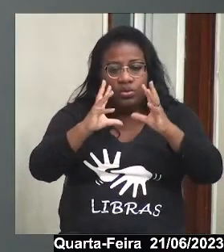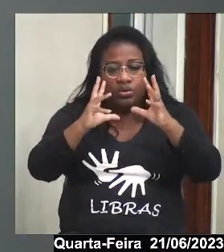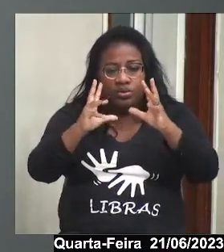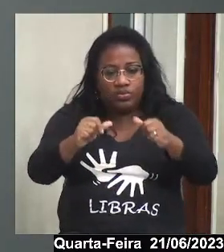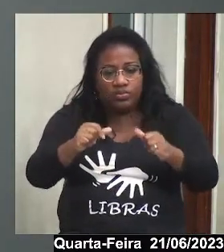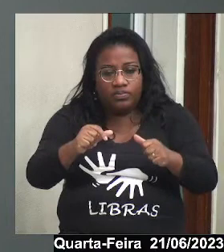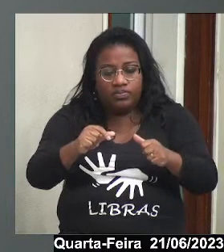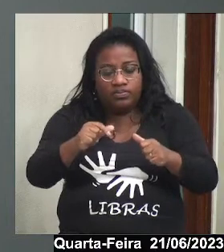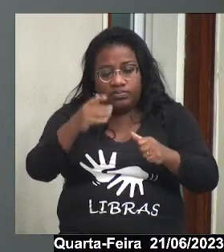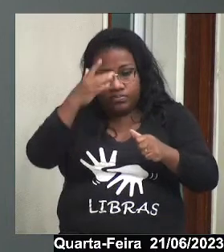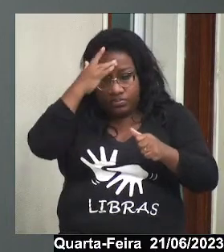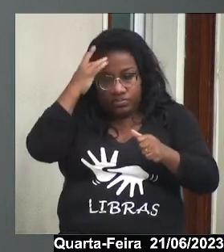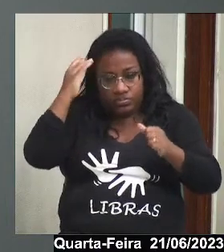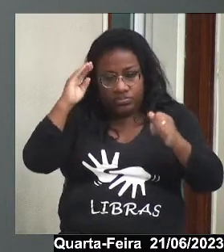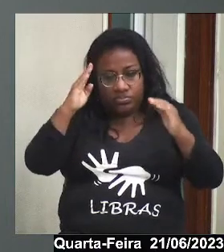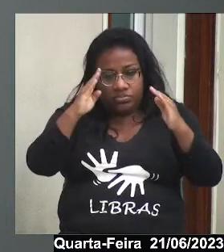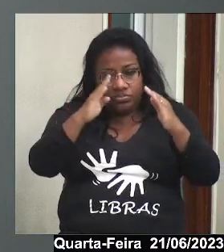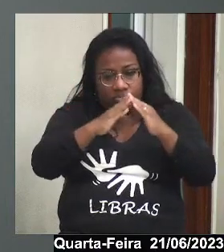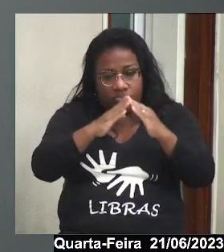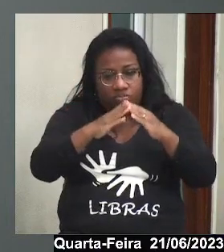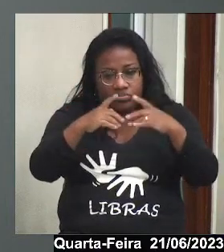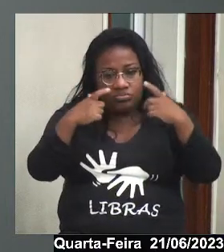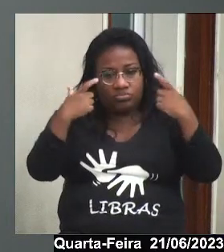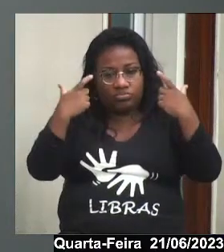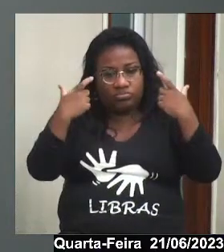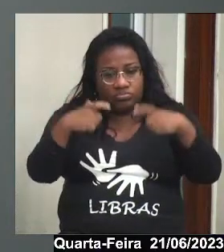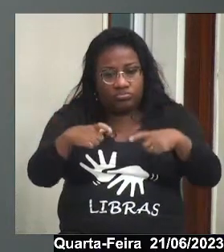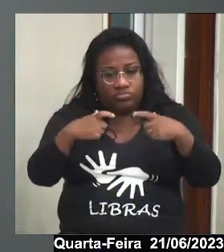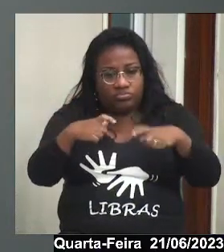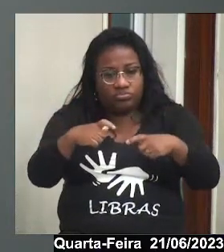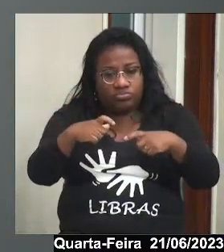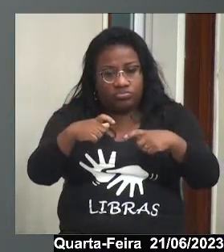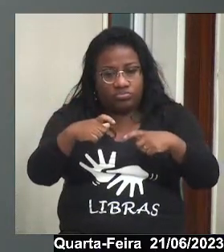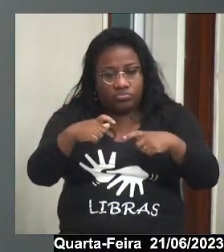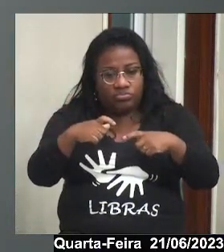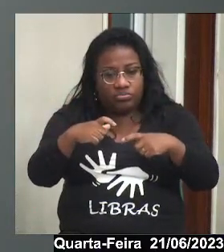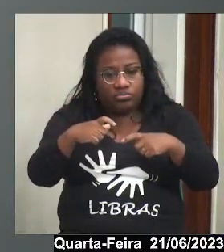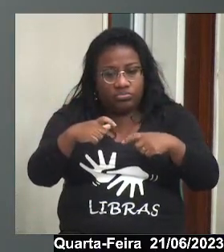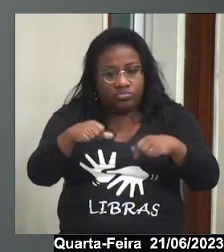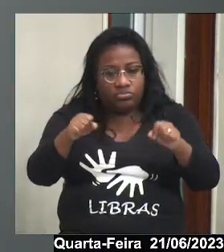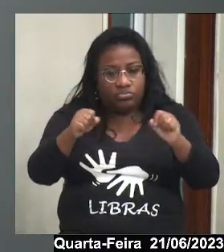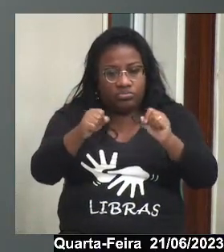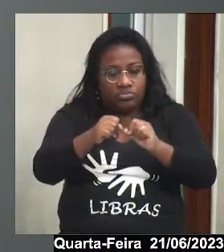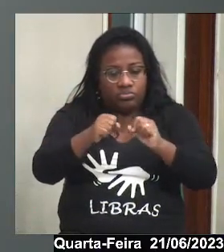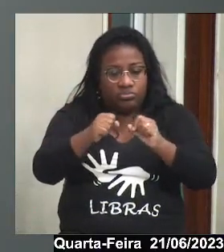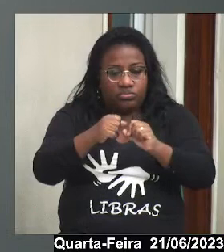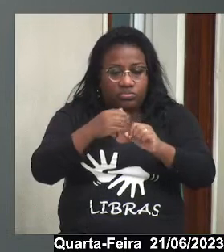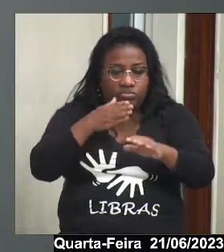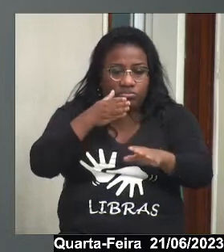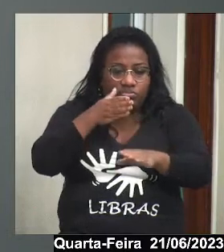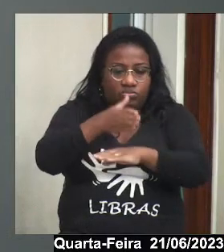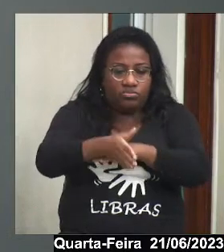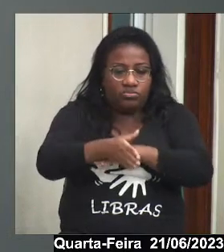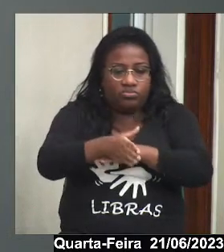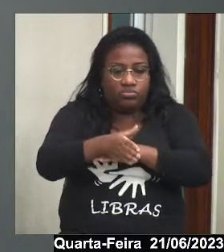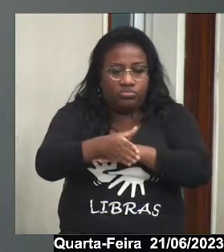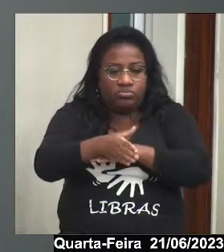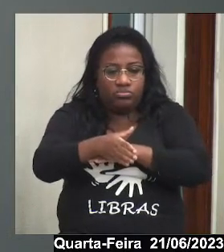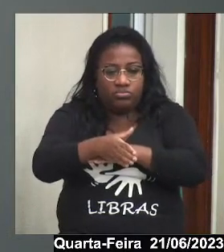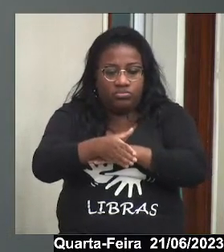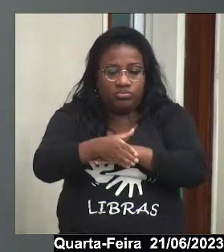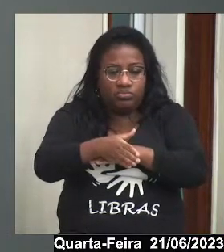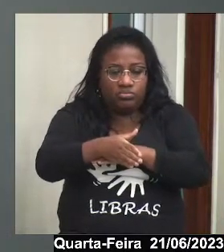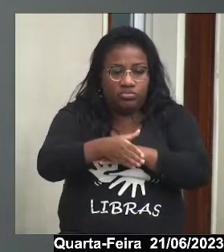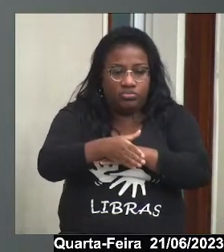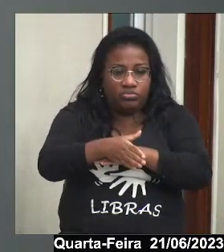que moram na região ou também que não moram, que vêm da Raposo Tavares, utilizam ali a entrada do bairro para